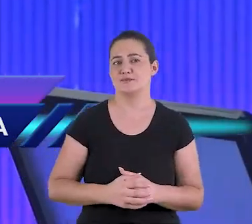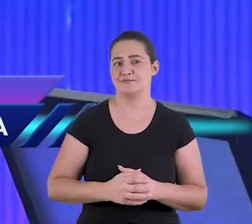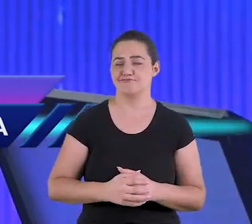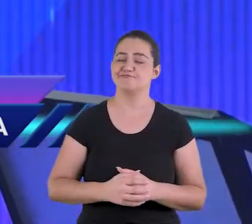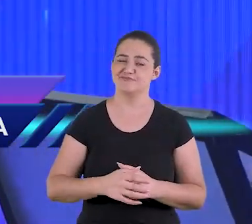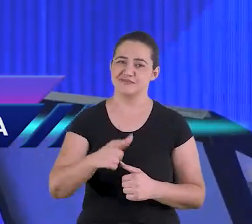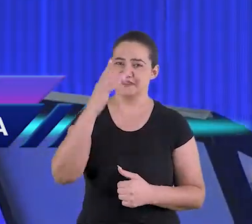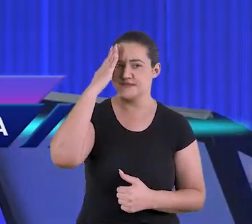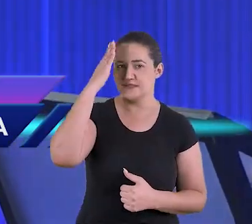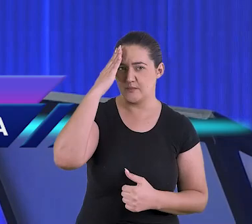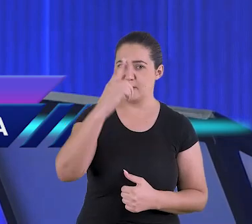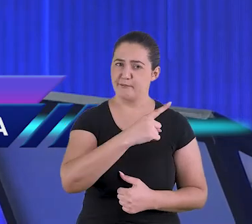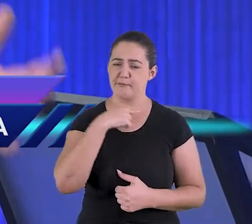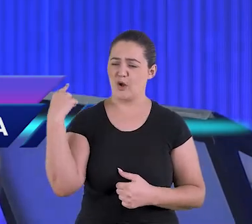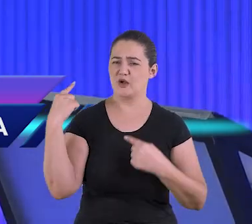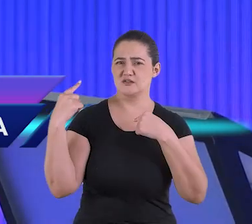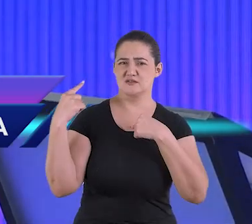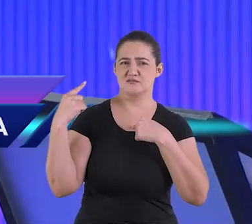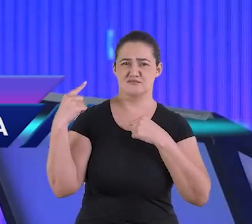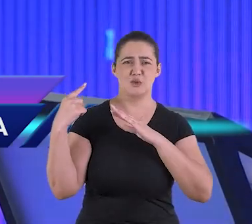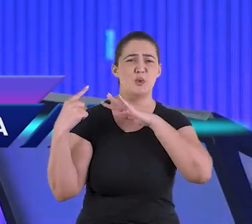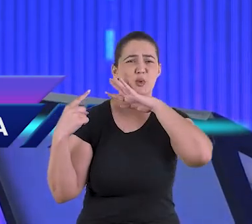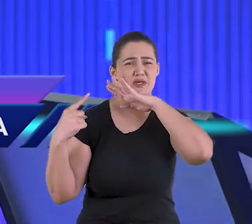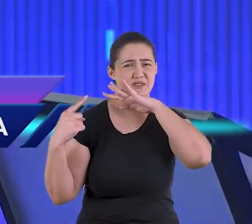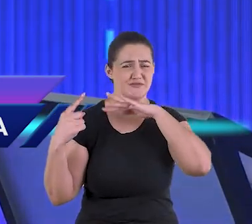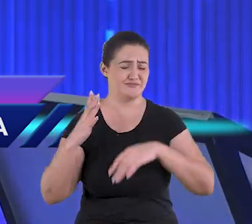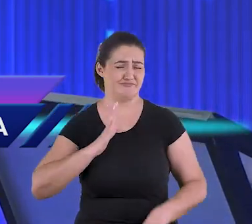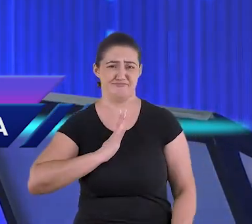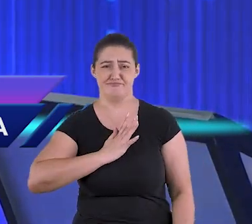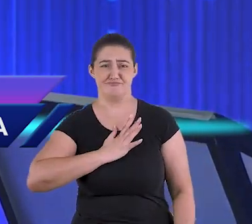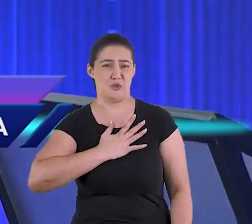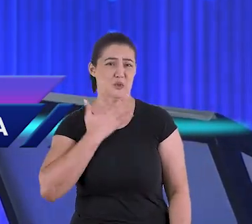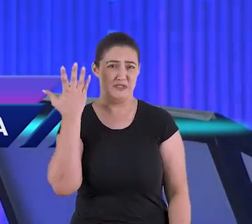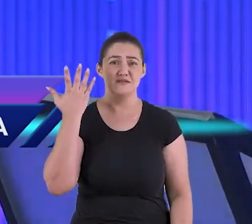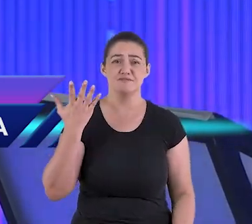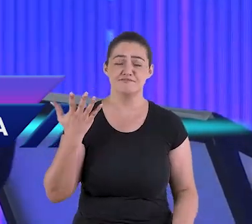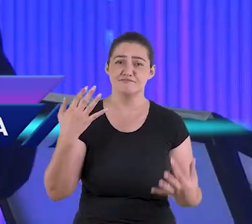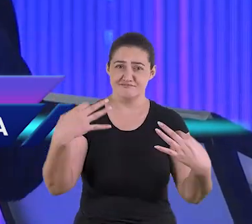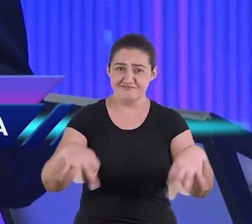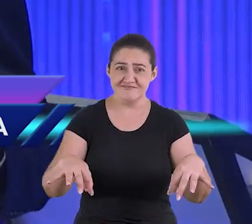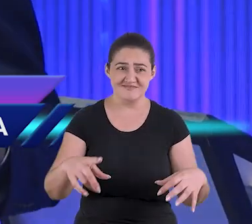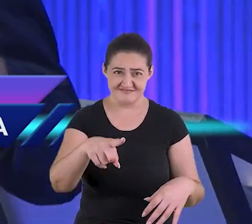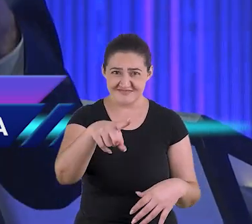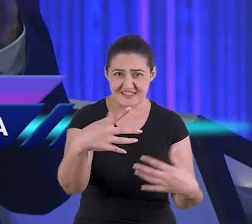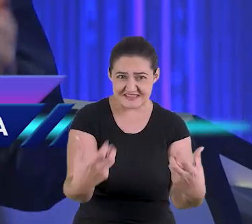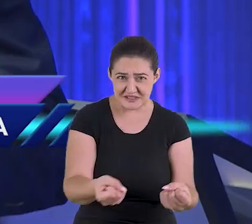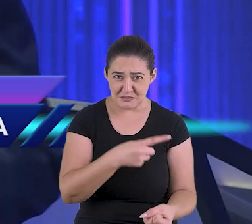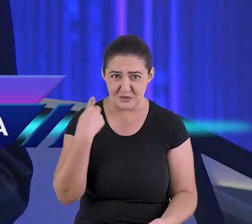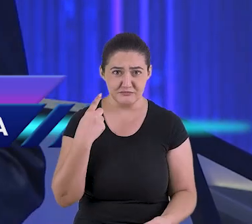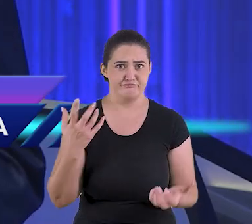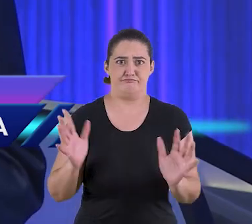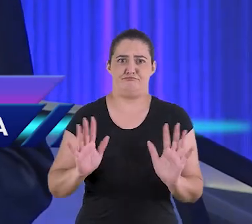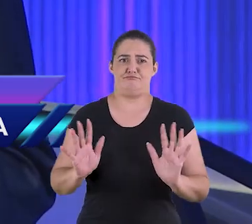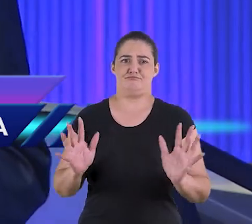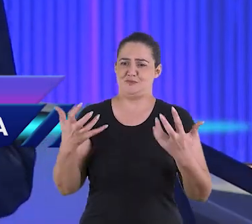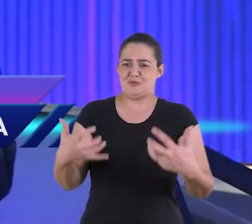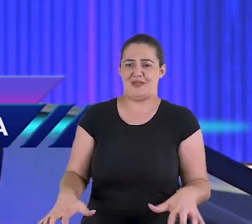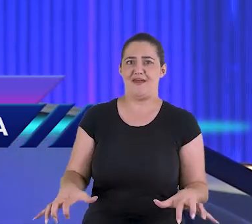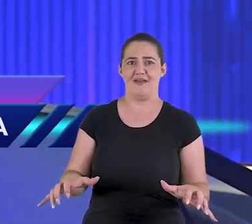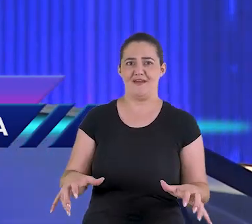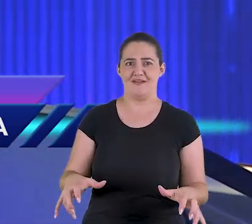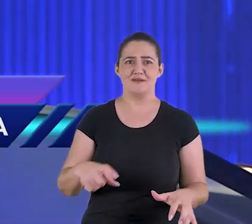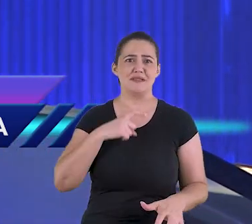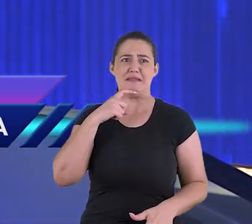uma inimiga, é uma tragédia. Ninguém gosta da morte. Nós não queremos passar e nem enfrentar a morte. Por